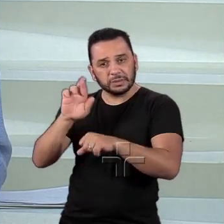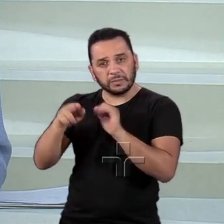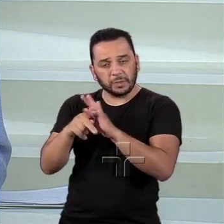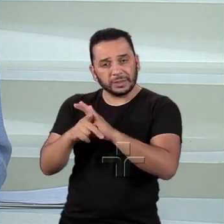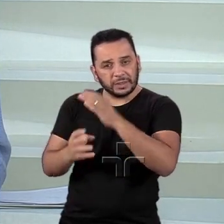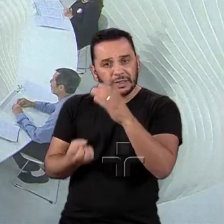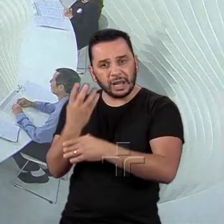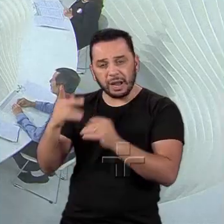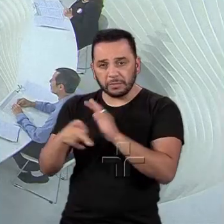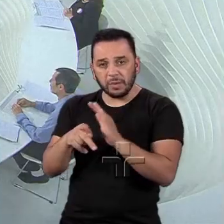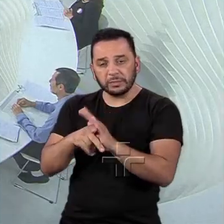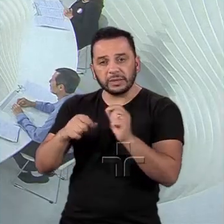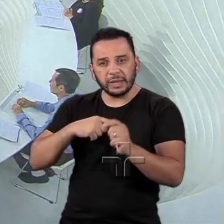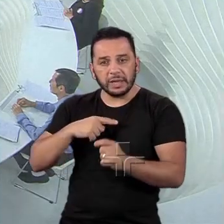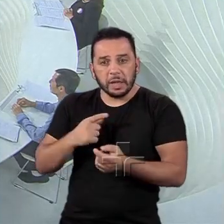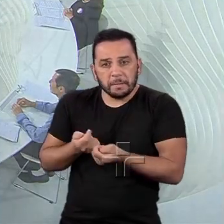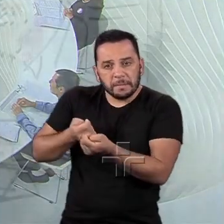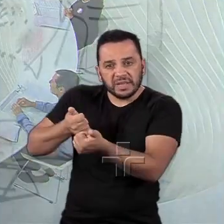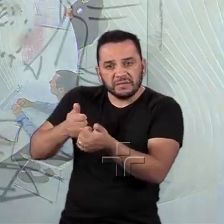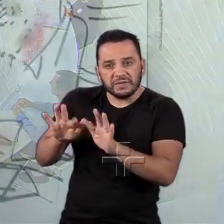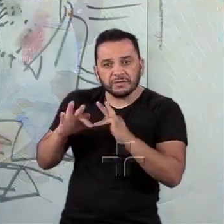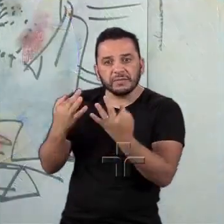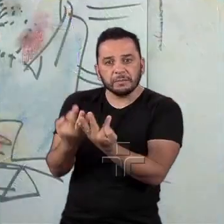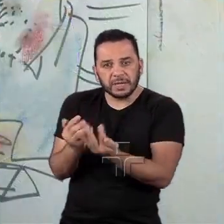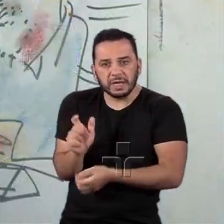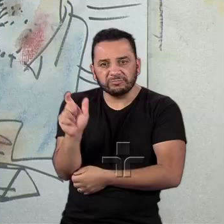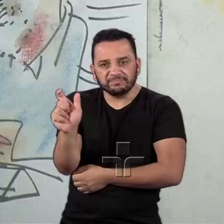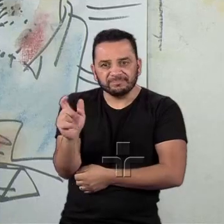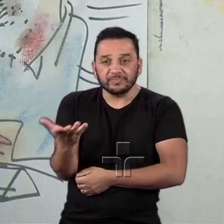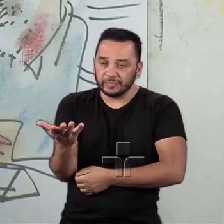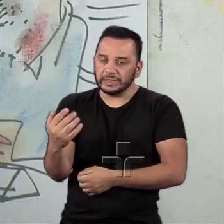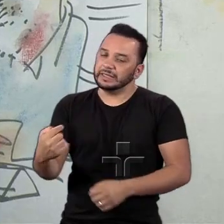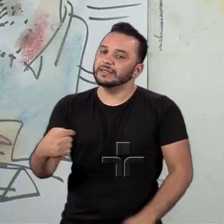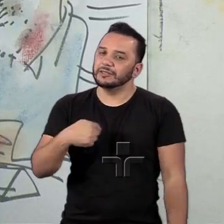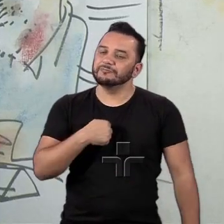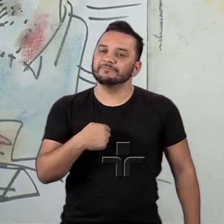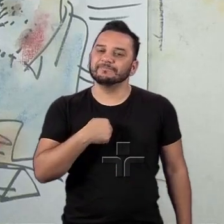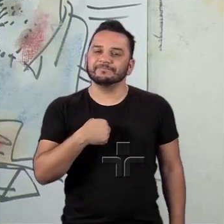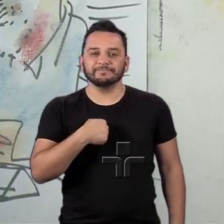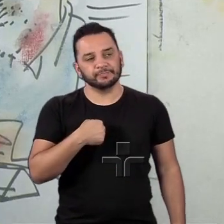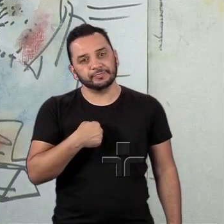ela tem uma equipe muito grande. E em relação a mim, se